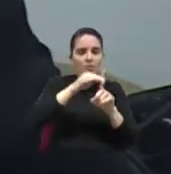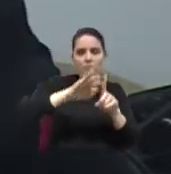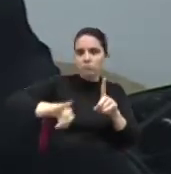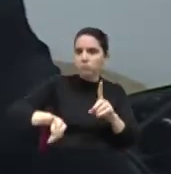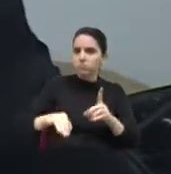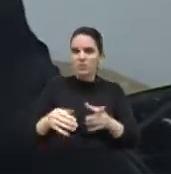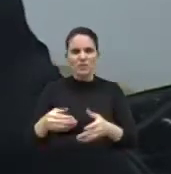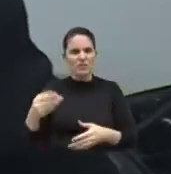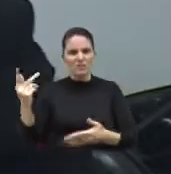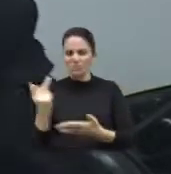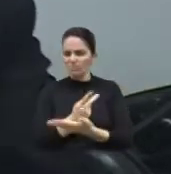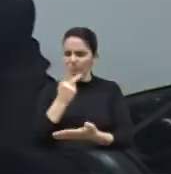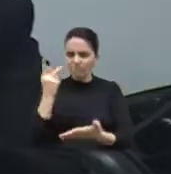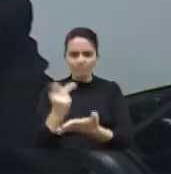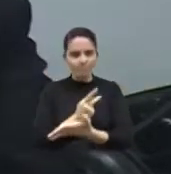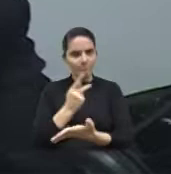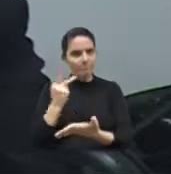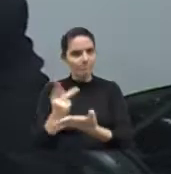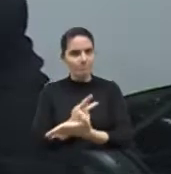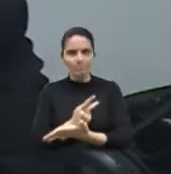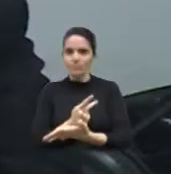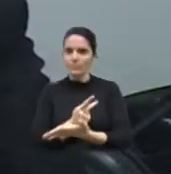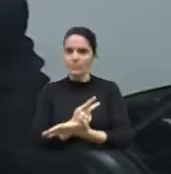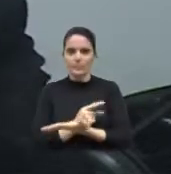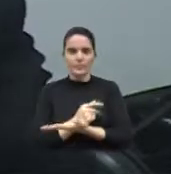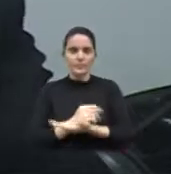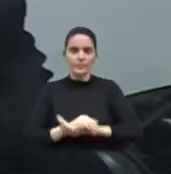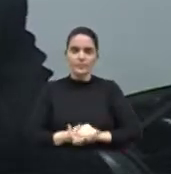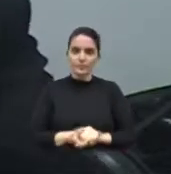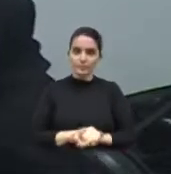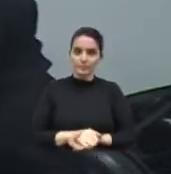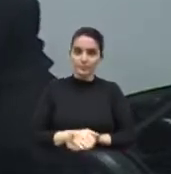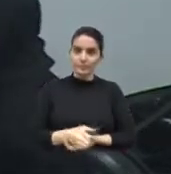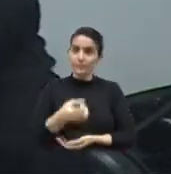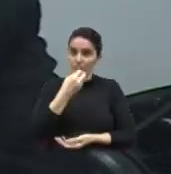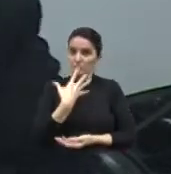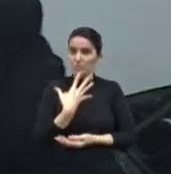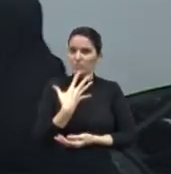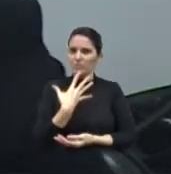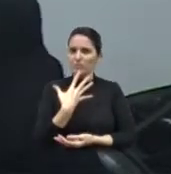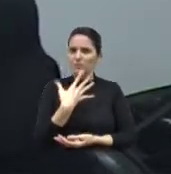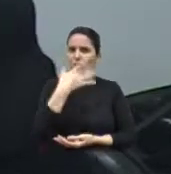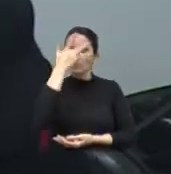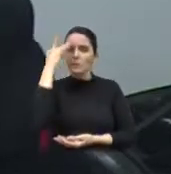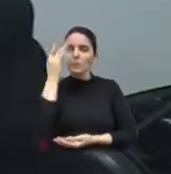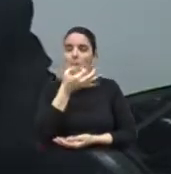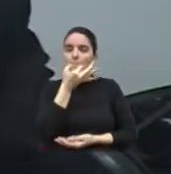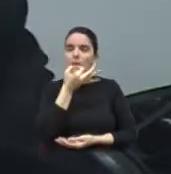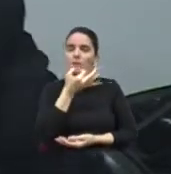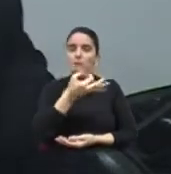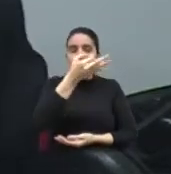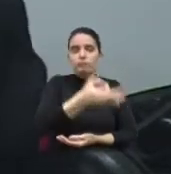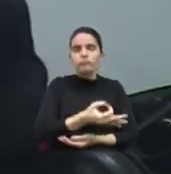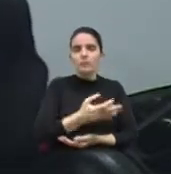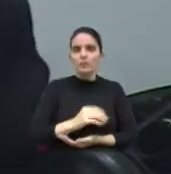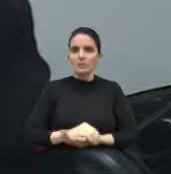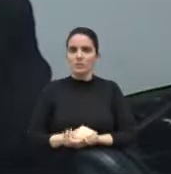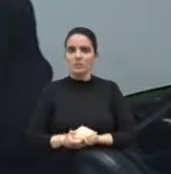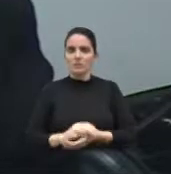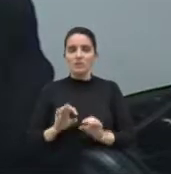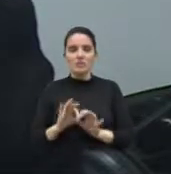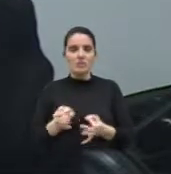atrocidade. Então, e é muito bom que as pessoas se posicionem, que é muito fácil ficar em cima do